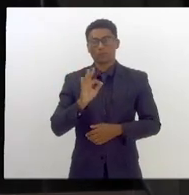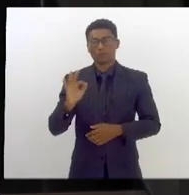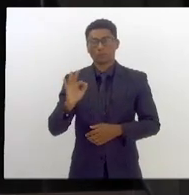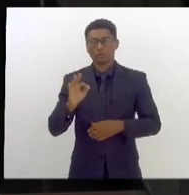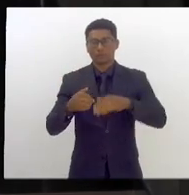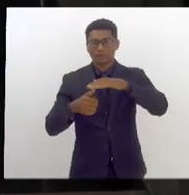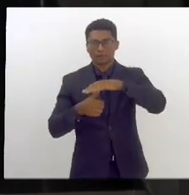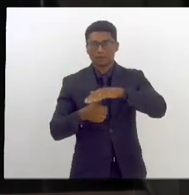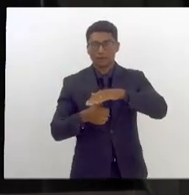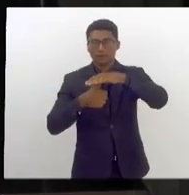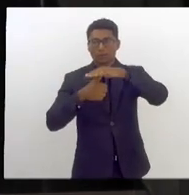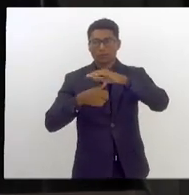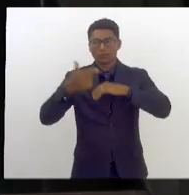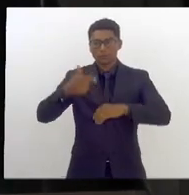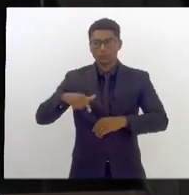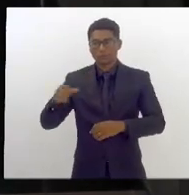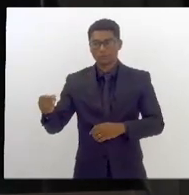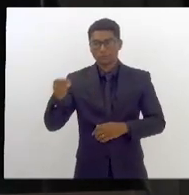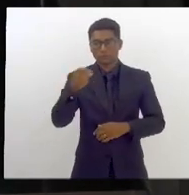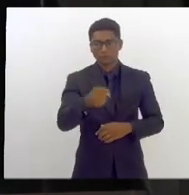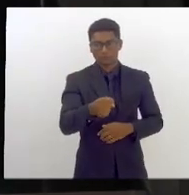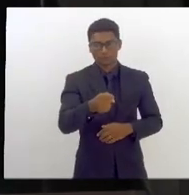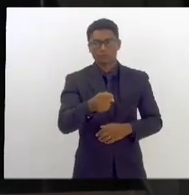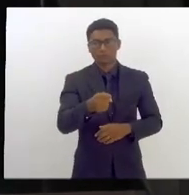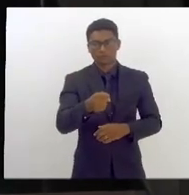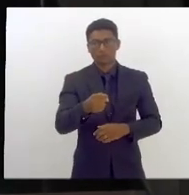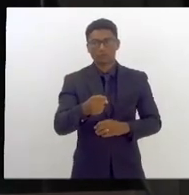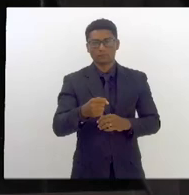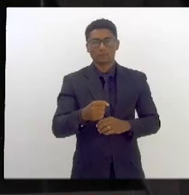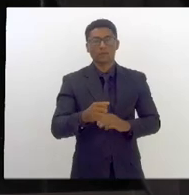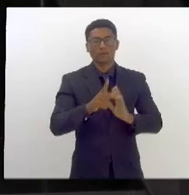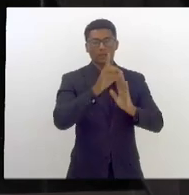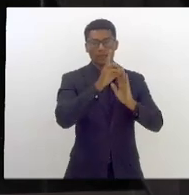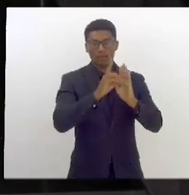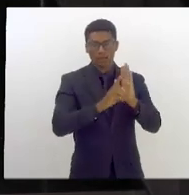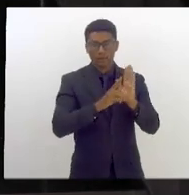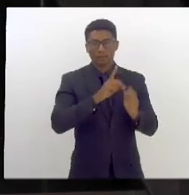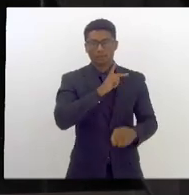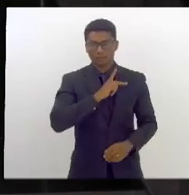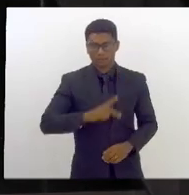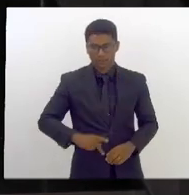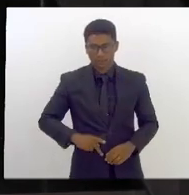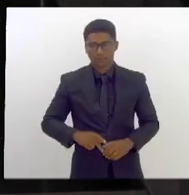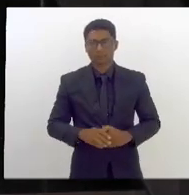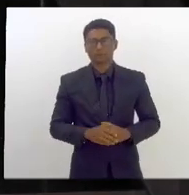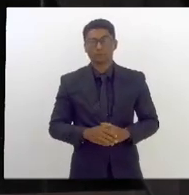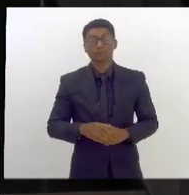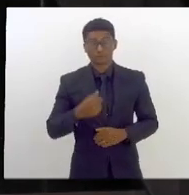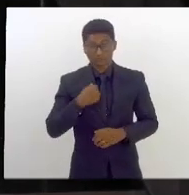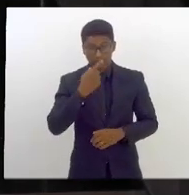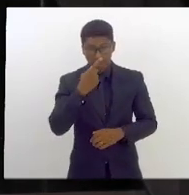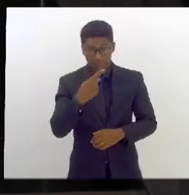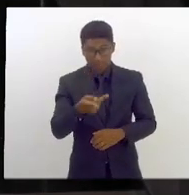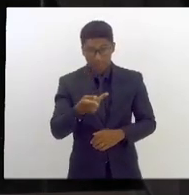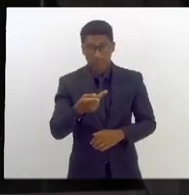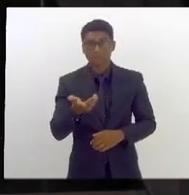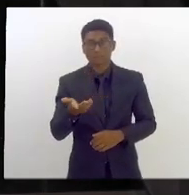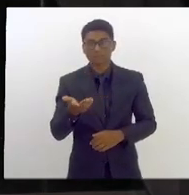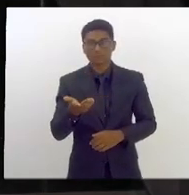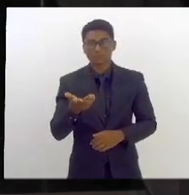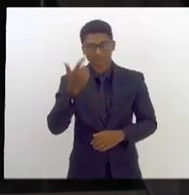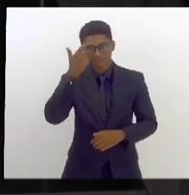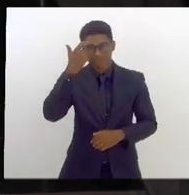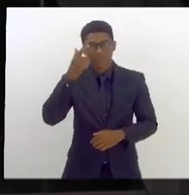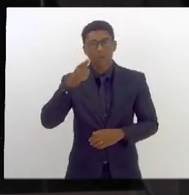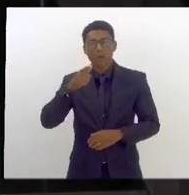reeleiton reconduzido recentemente por decreto presidencial Eu Eu mencionei enquanto o presídio de trabalho